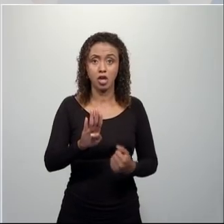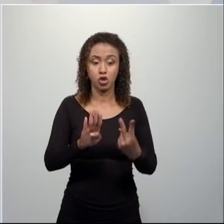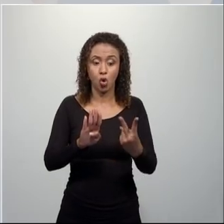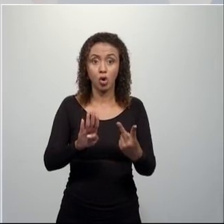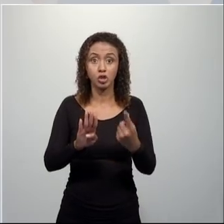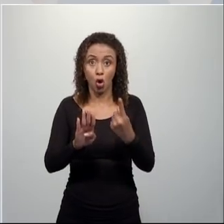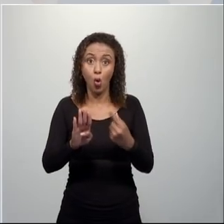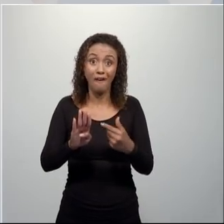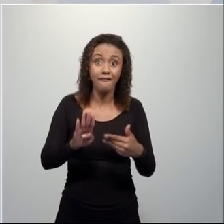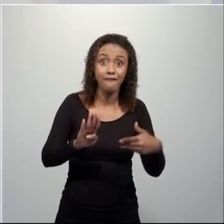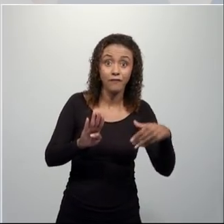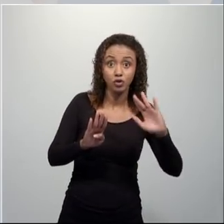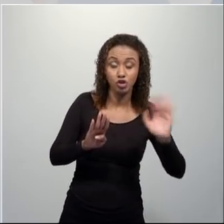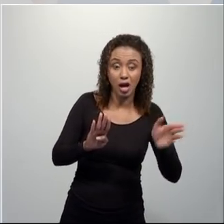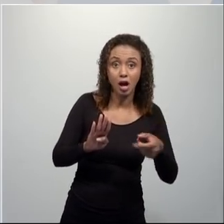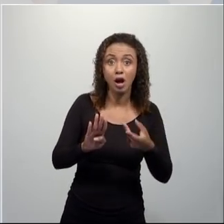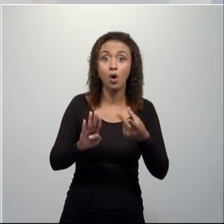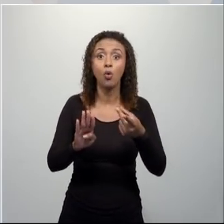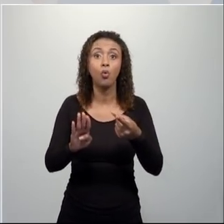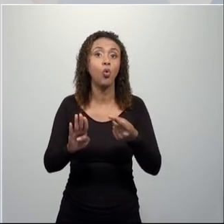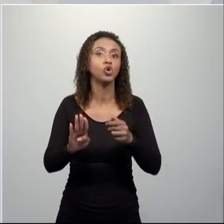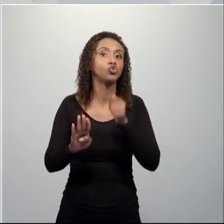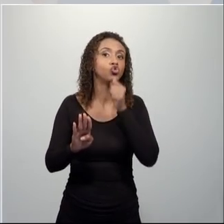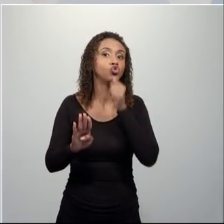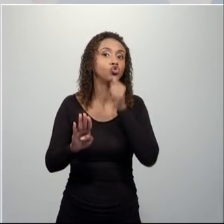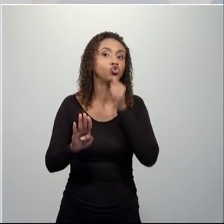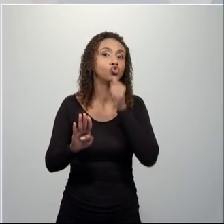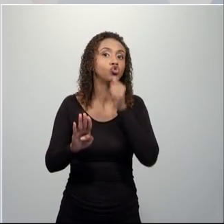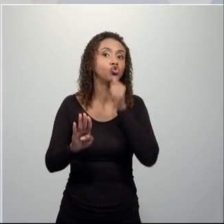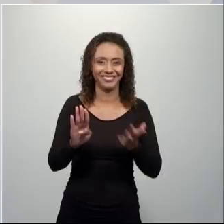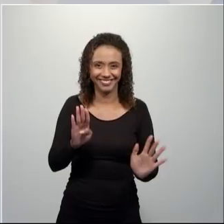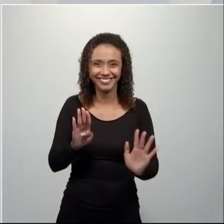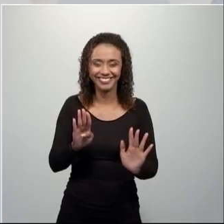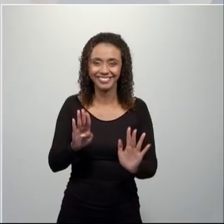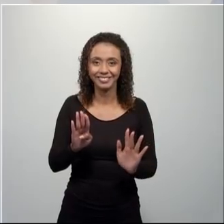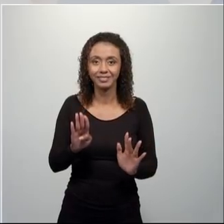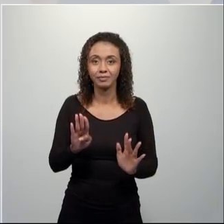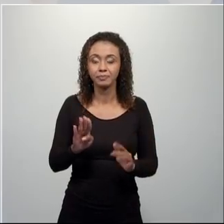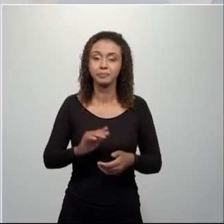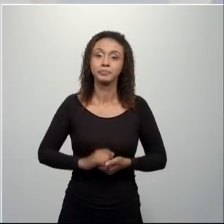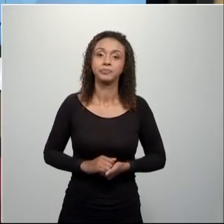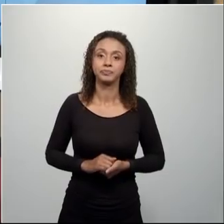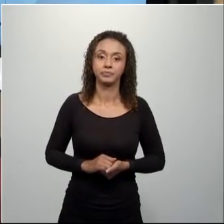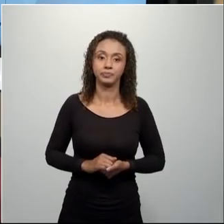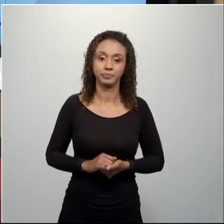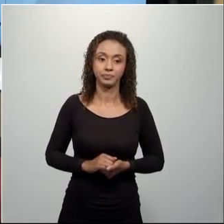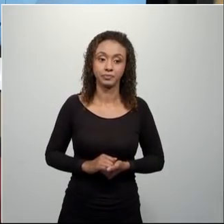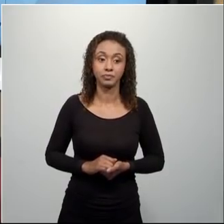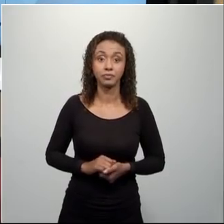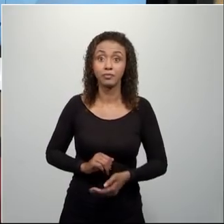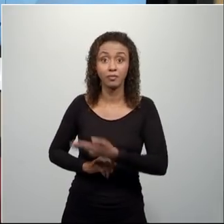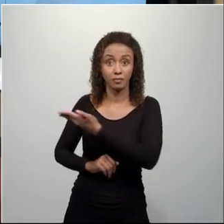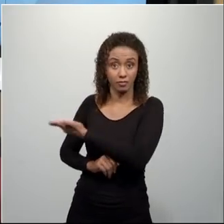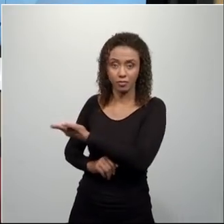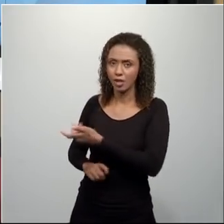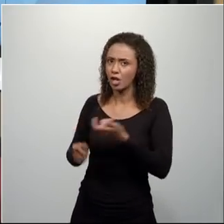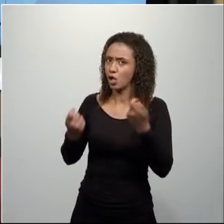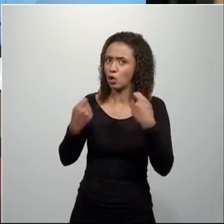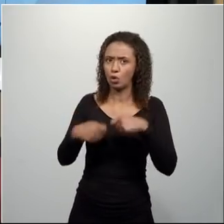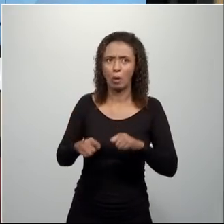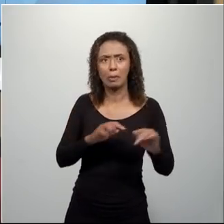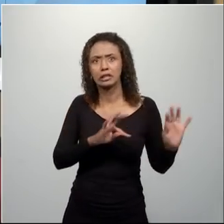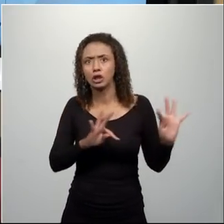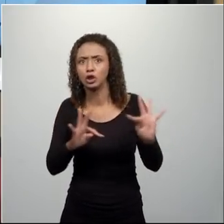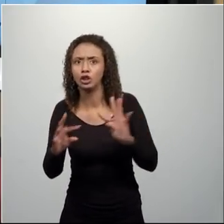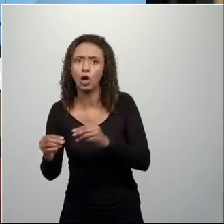descobrindo a a existência de moeda só tudo certo só que não precisa ter um consenso entre quais